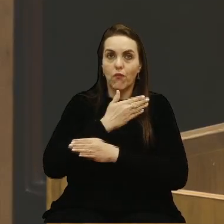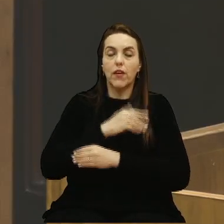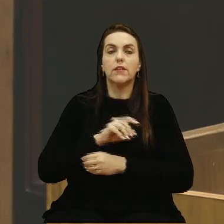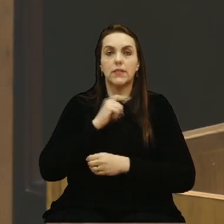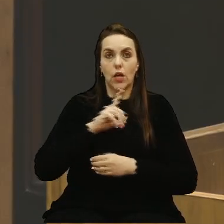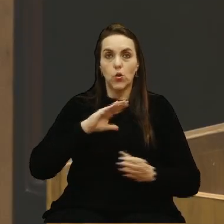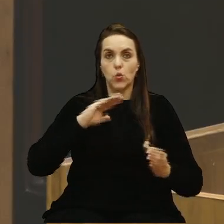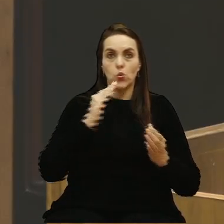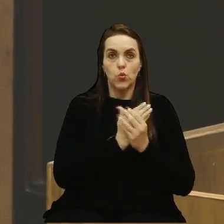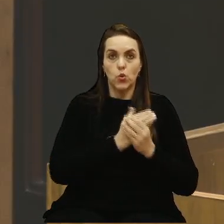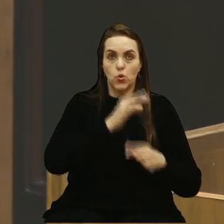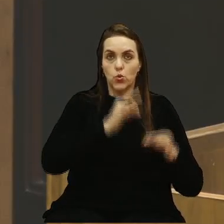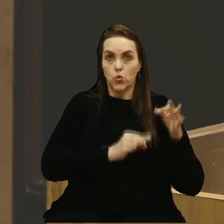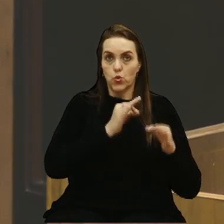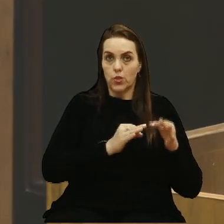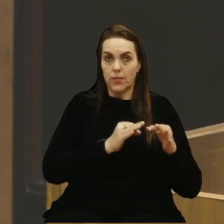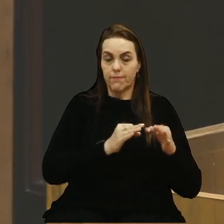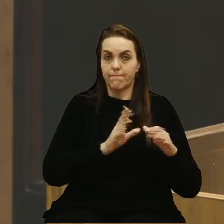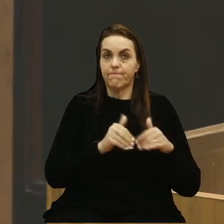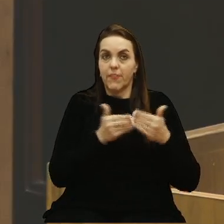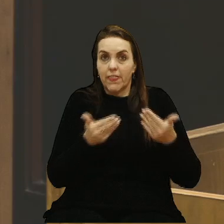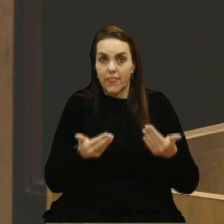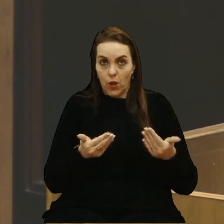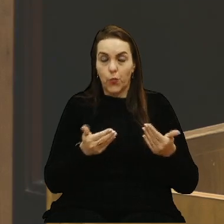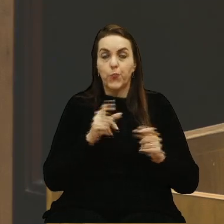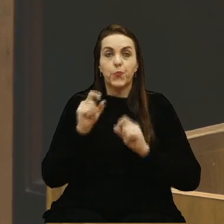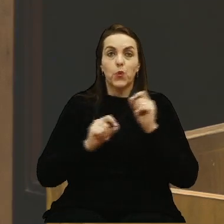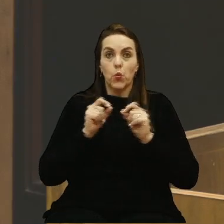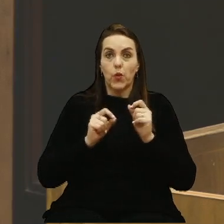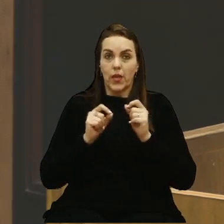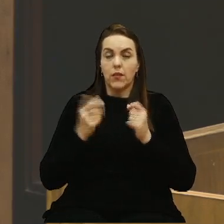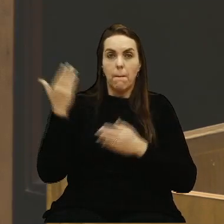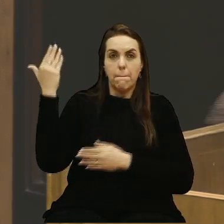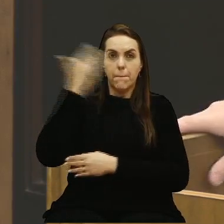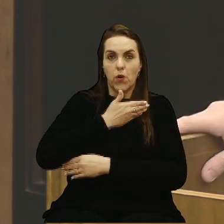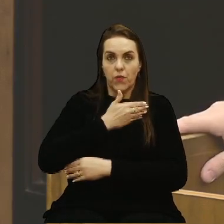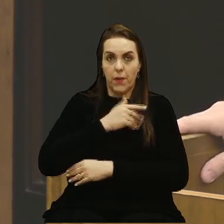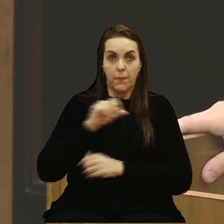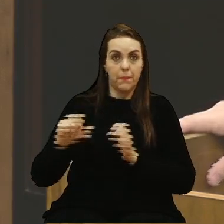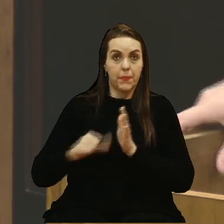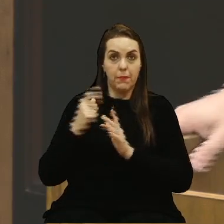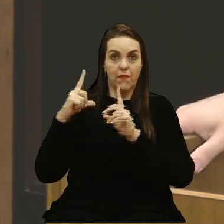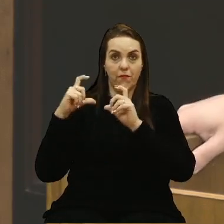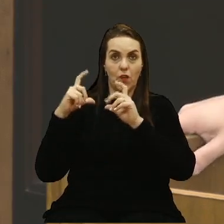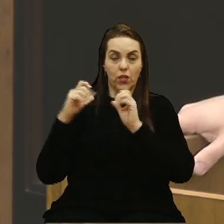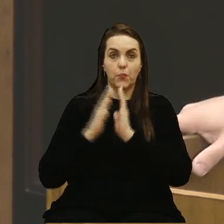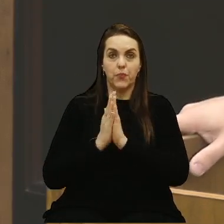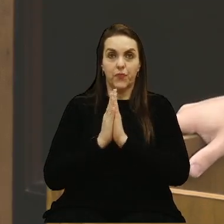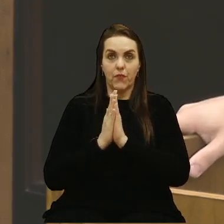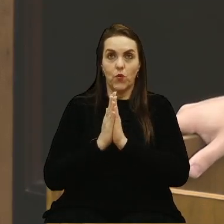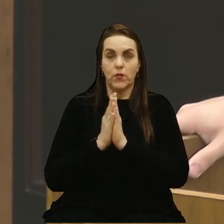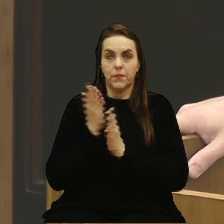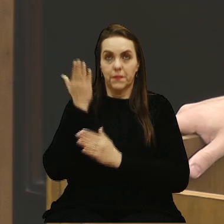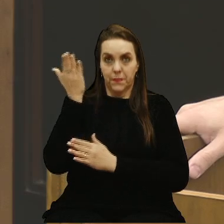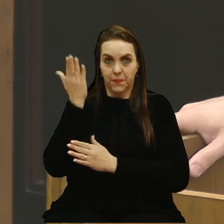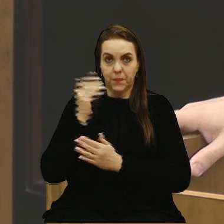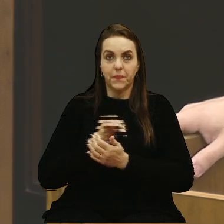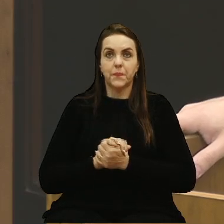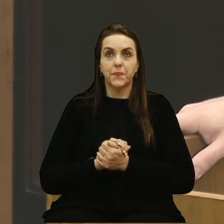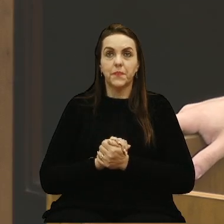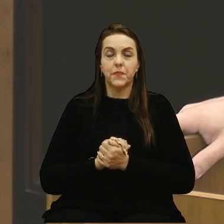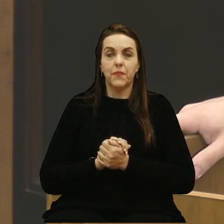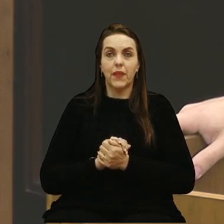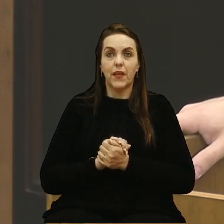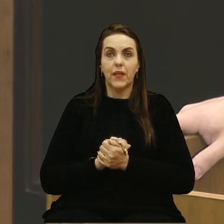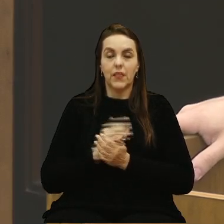judicialmente. Então, bom... O que eu gostaria de comprovar? Primeira foto, por gentileza, da conta bancária, se puderem também botar, da